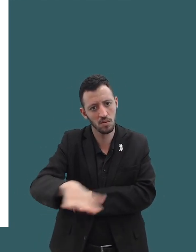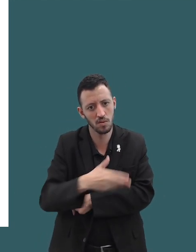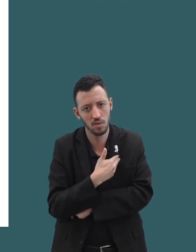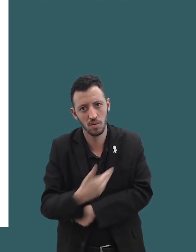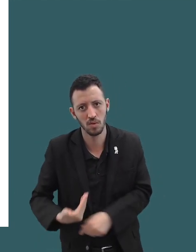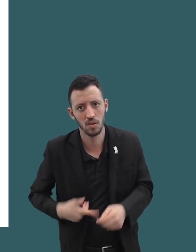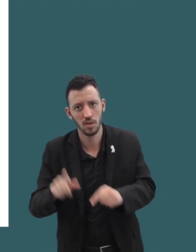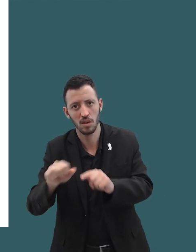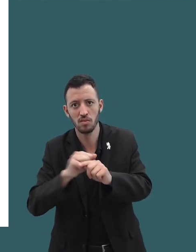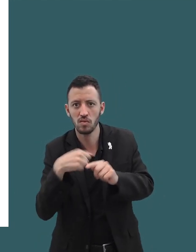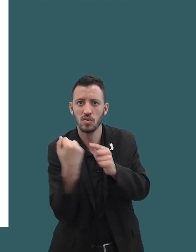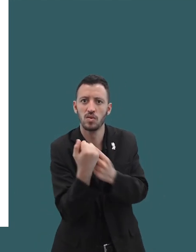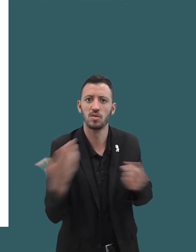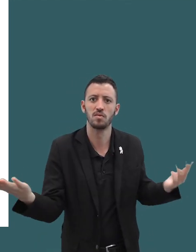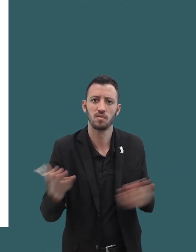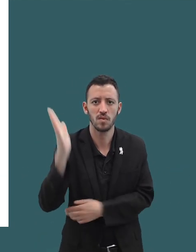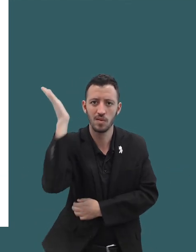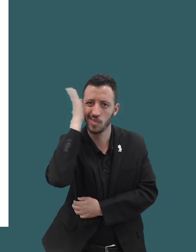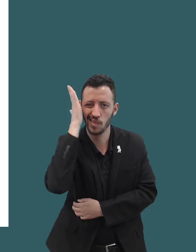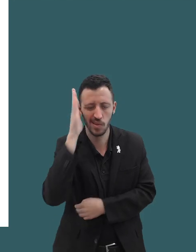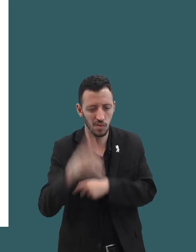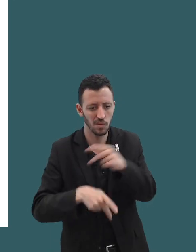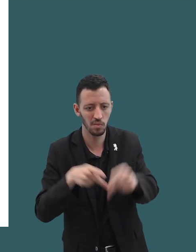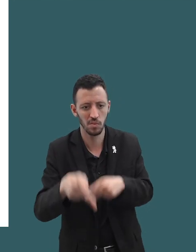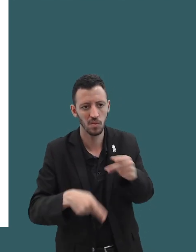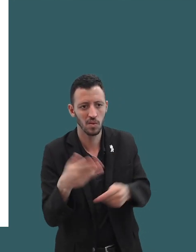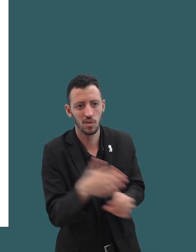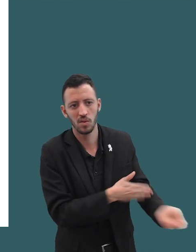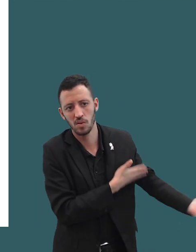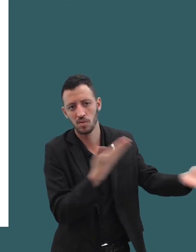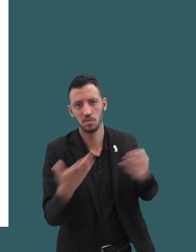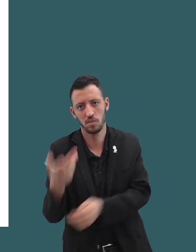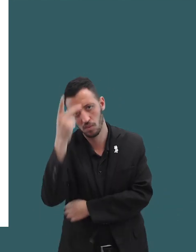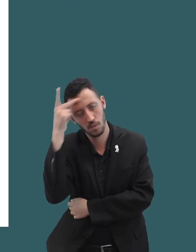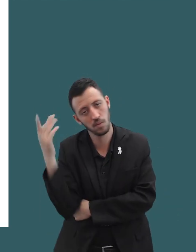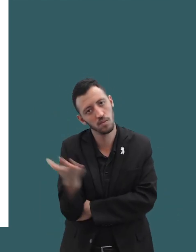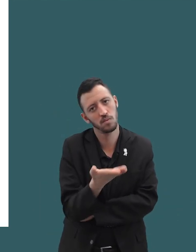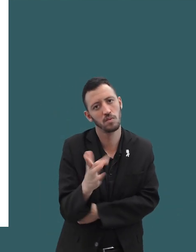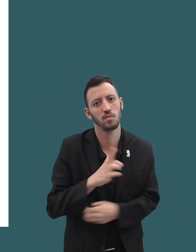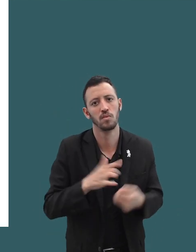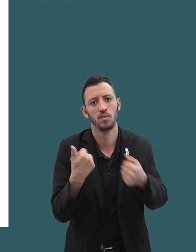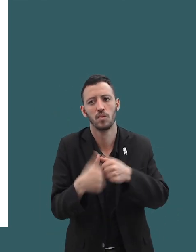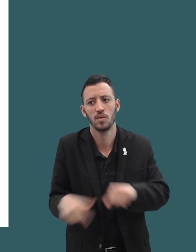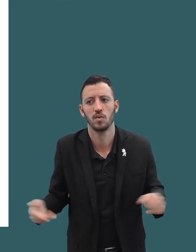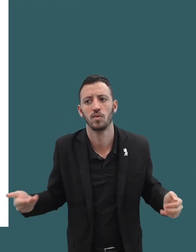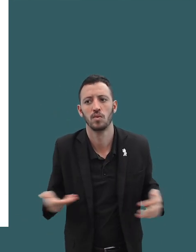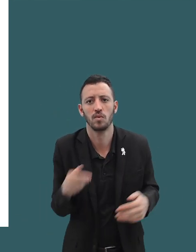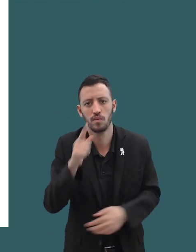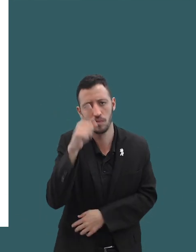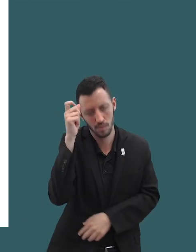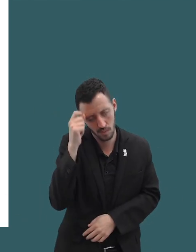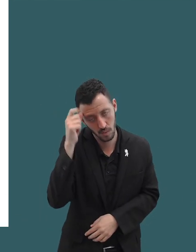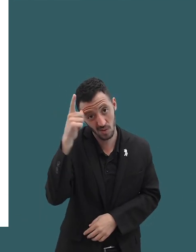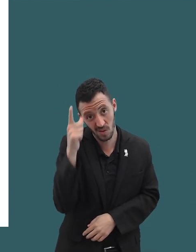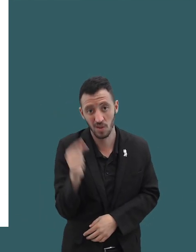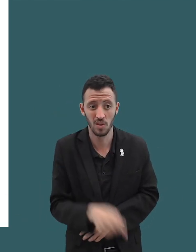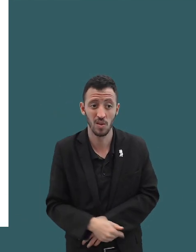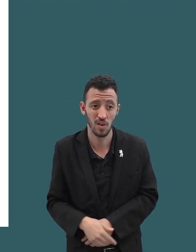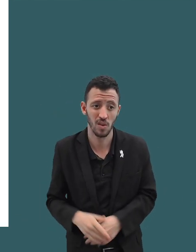que a gente tem que pensar nos saberes populares para trazer essas pessoas que estão com